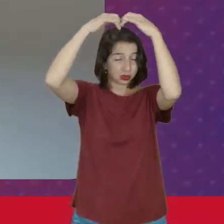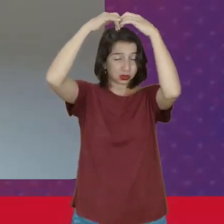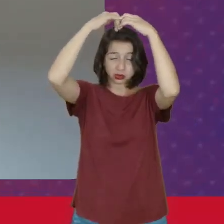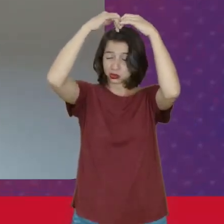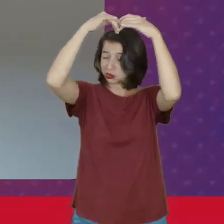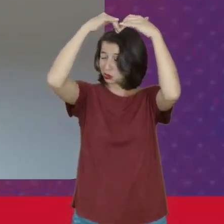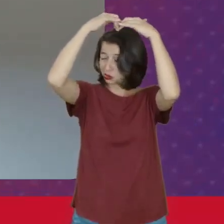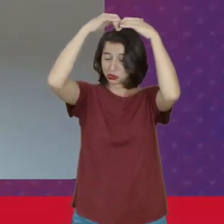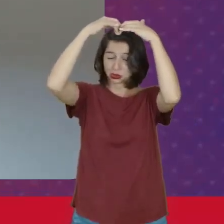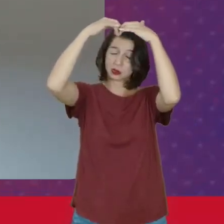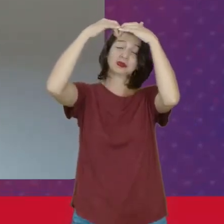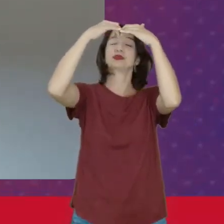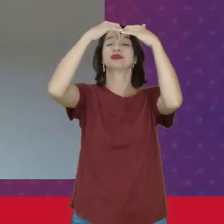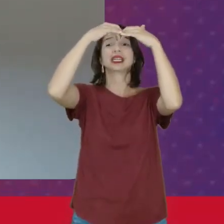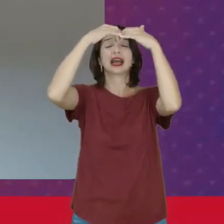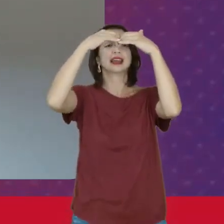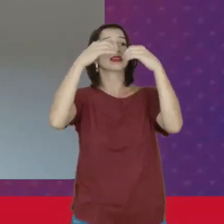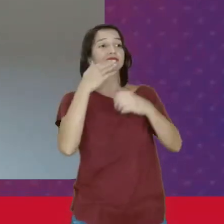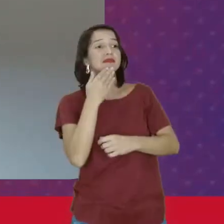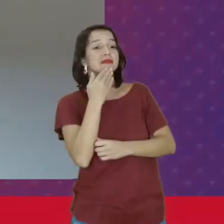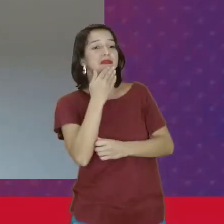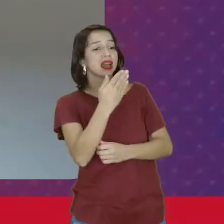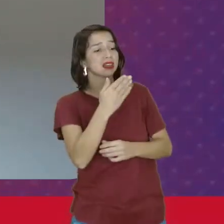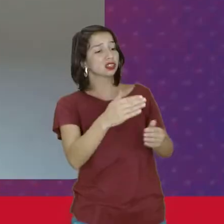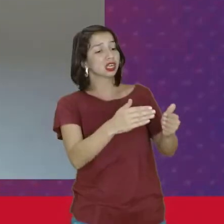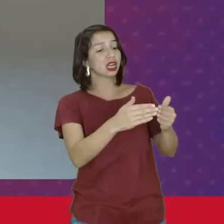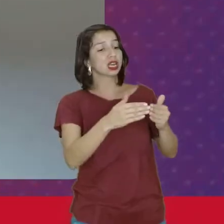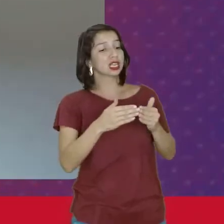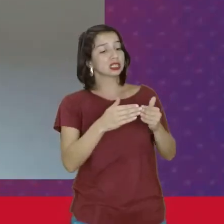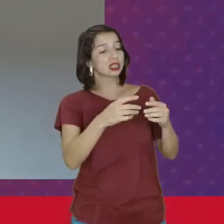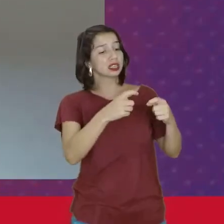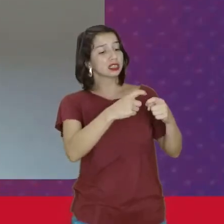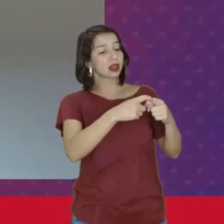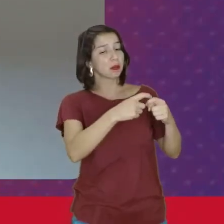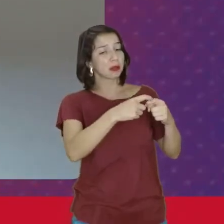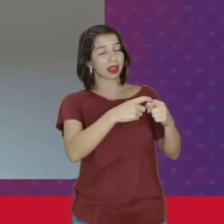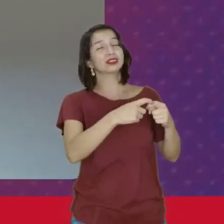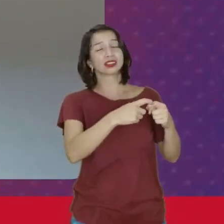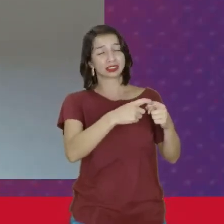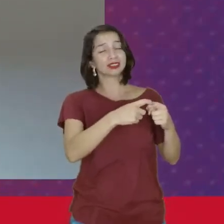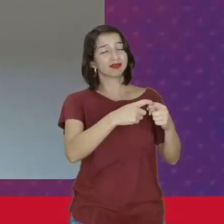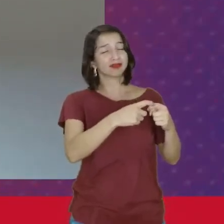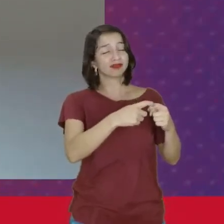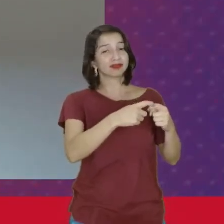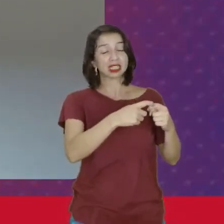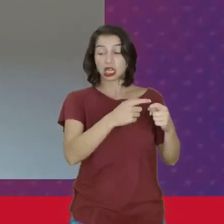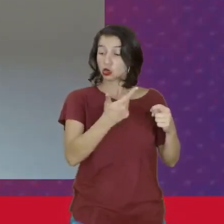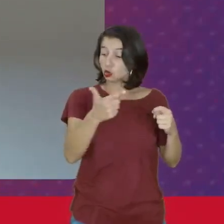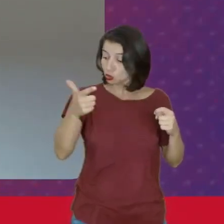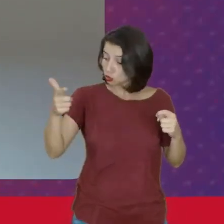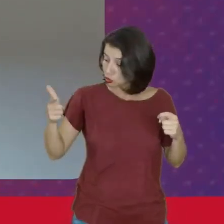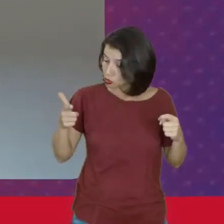Ele sai de licença e os que ainda não ficaram doentes ficam sobrecarregados.